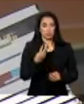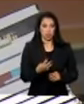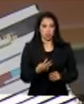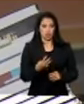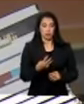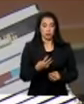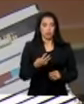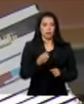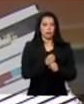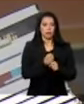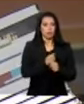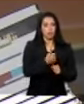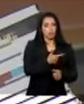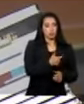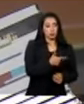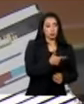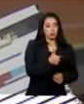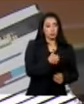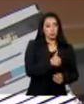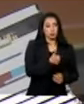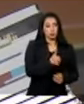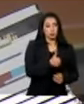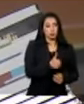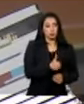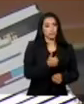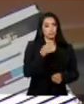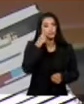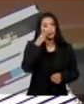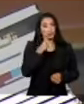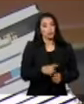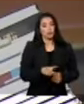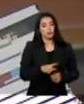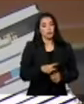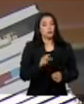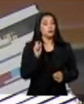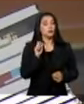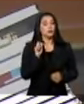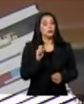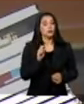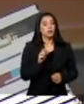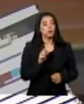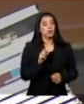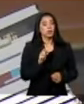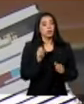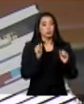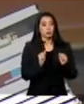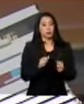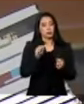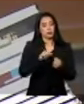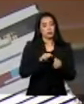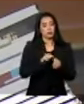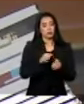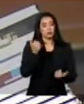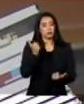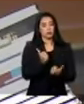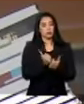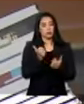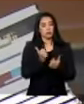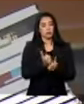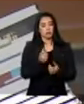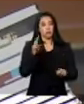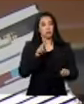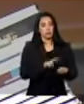direcionadas ao implemento de soluções alternativas à prisão. A Advocacia Geral da